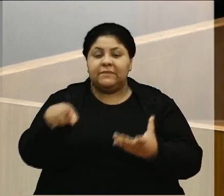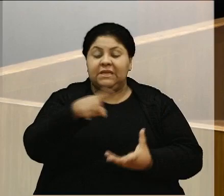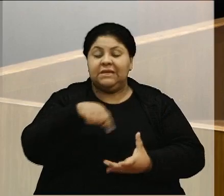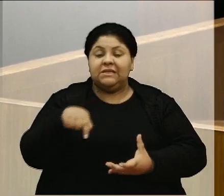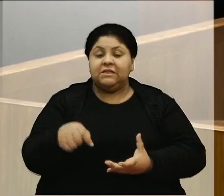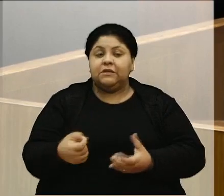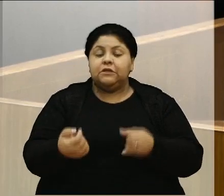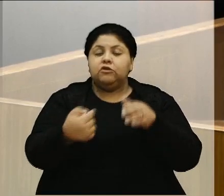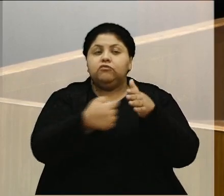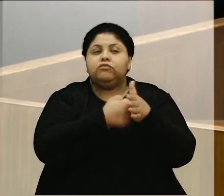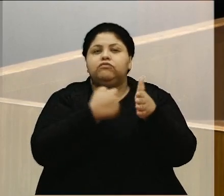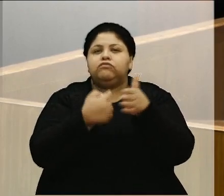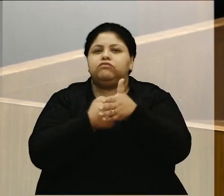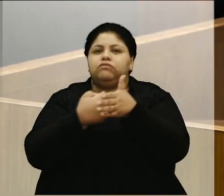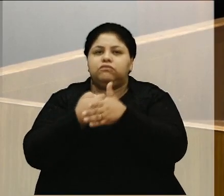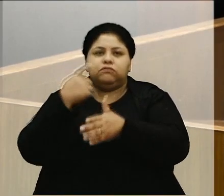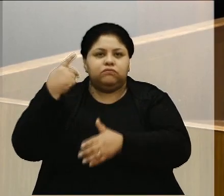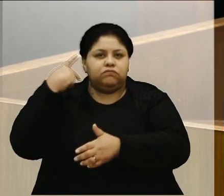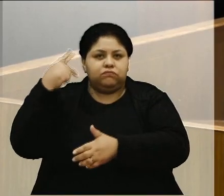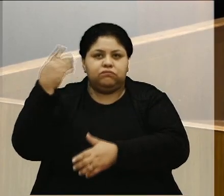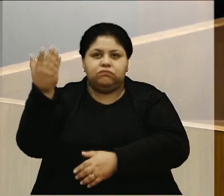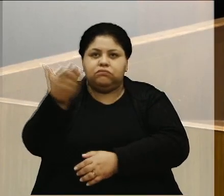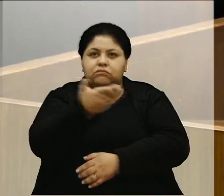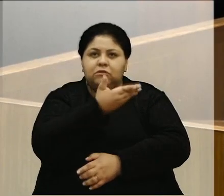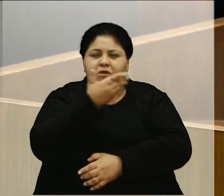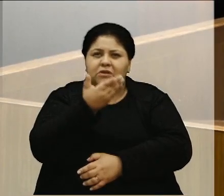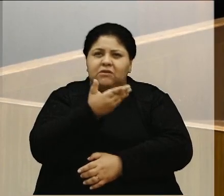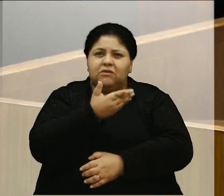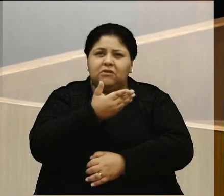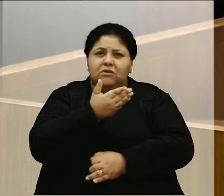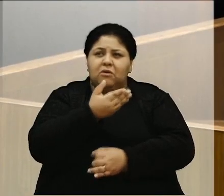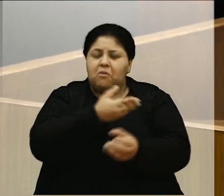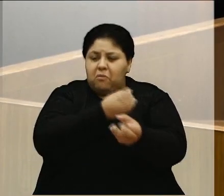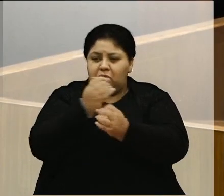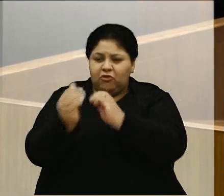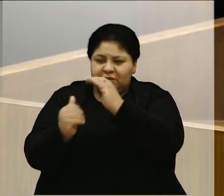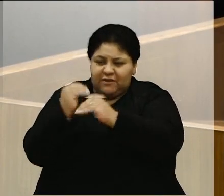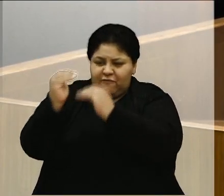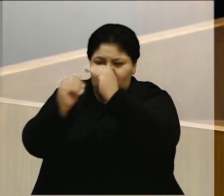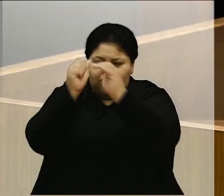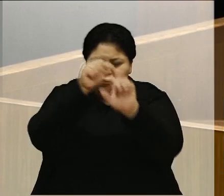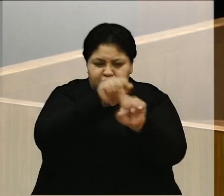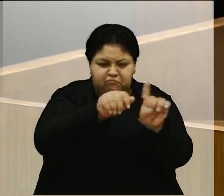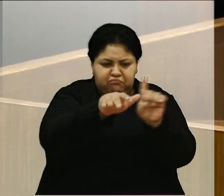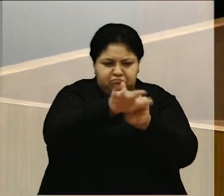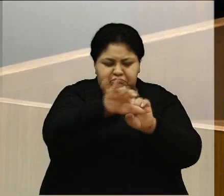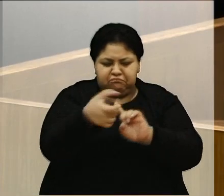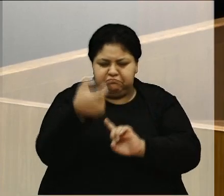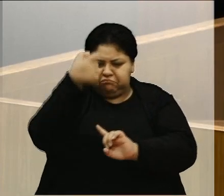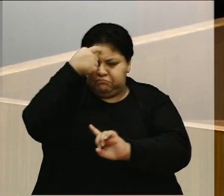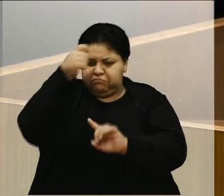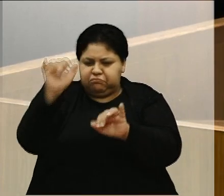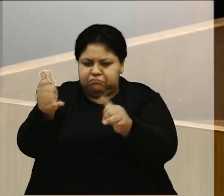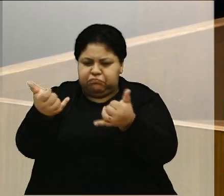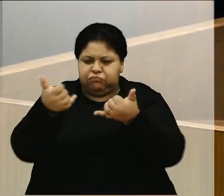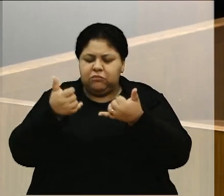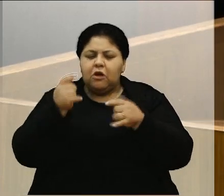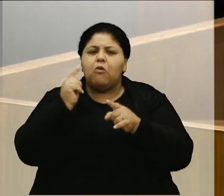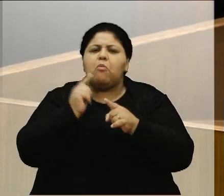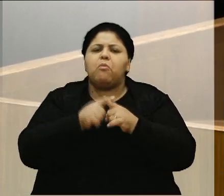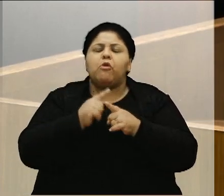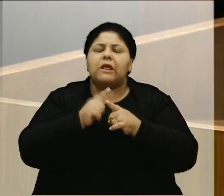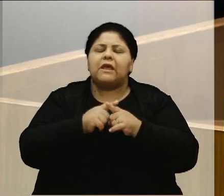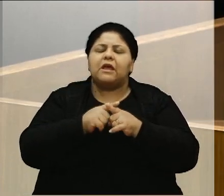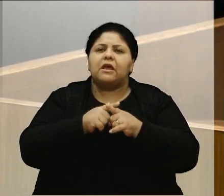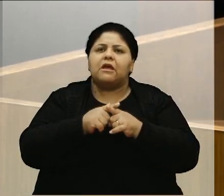se perguntando, vereadores e vereadoras, com tanta evolução na nossa sociedade, com tanto conhecimento, informações, por que